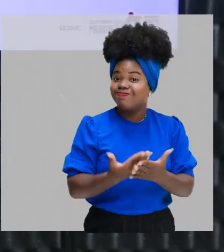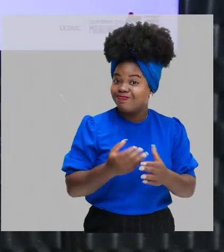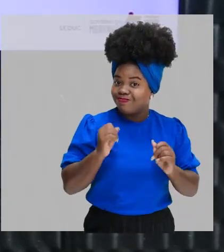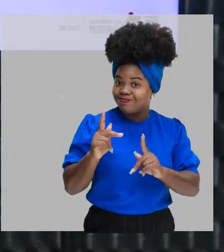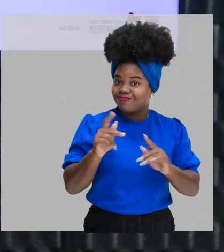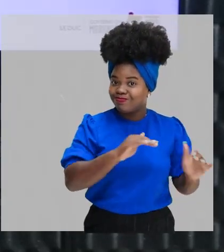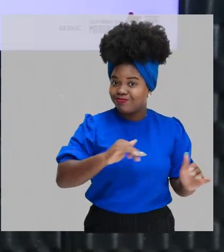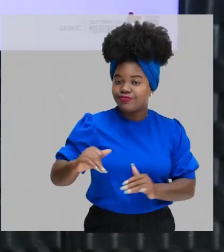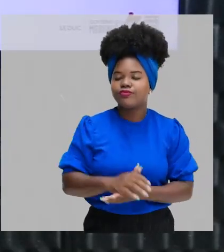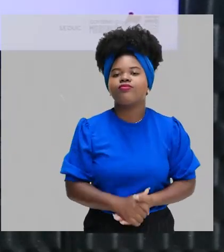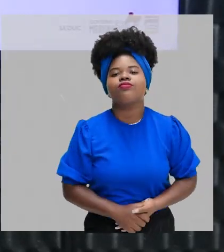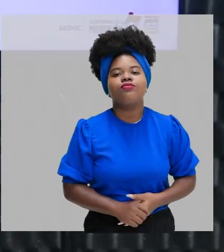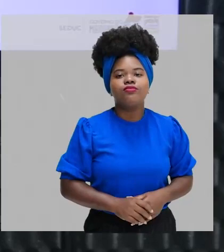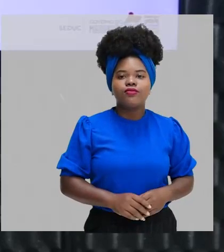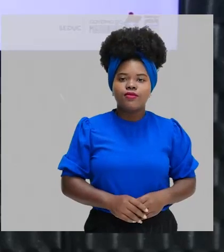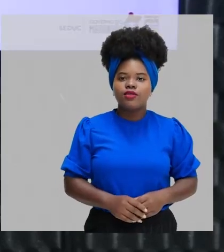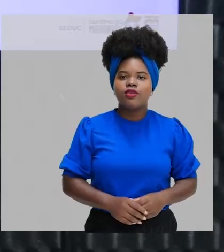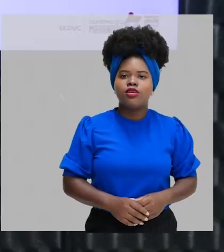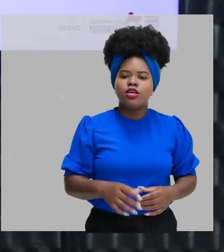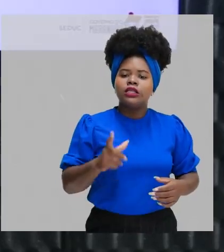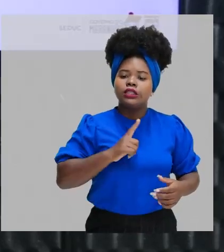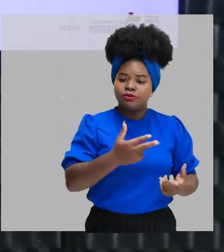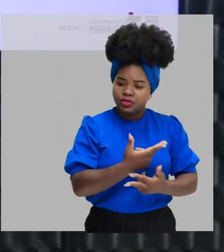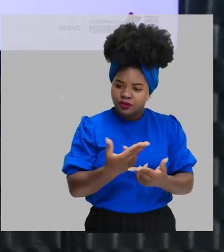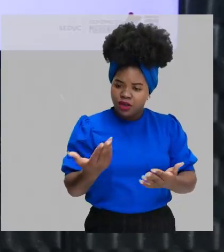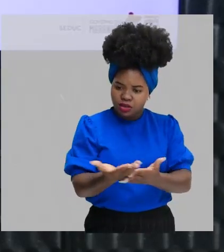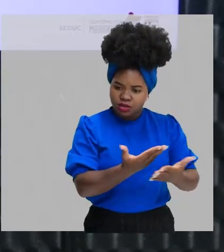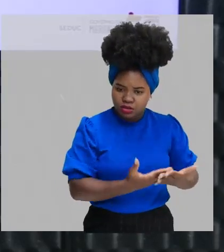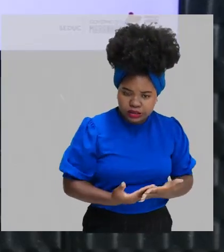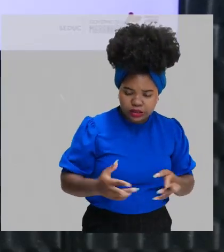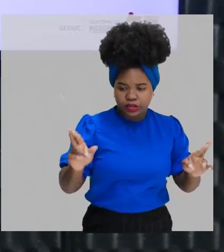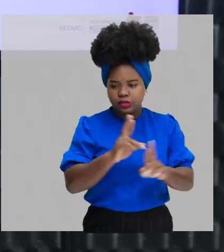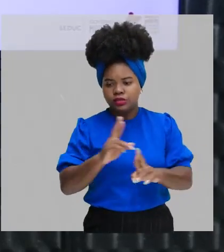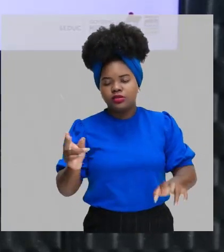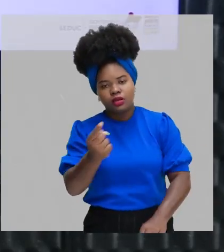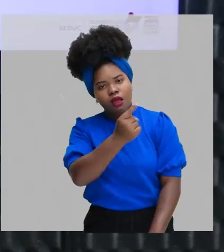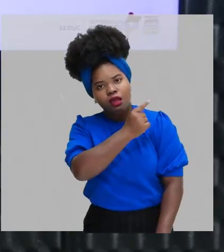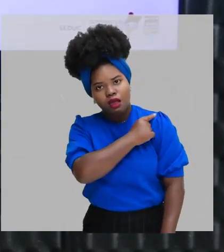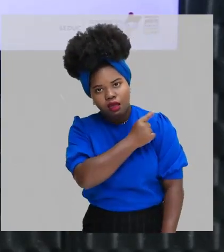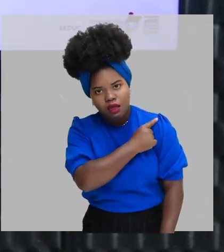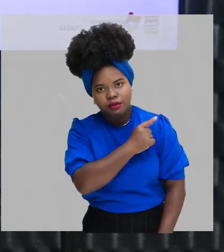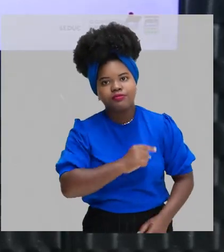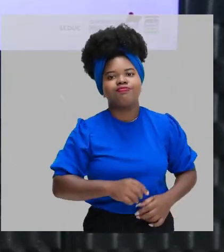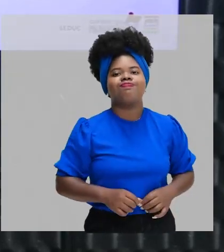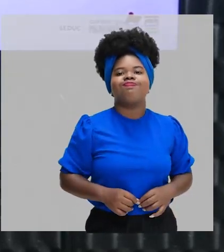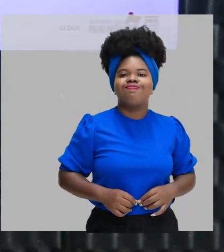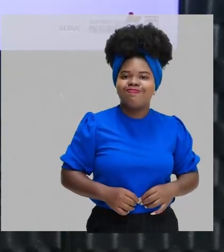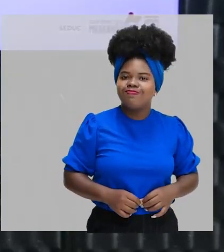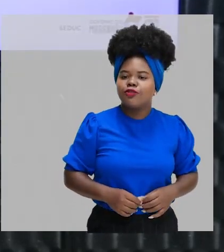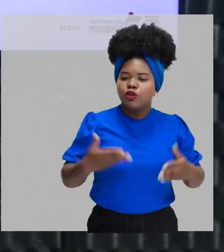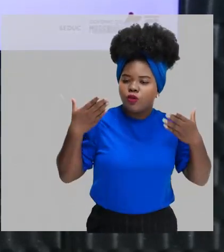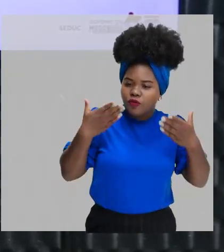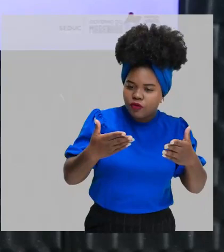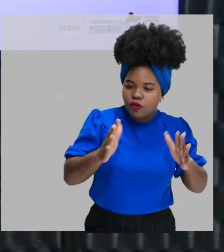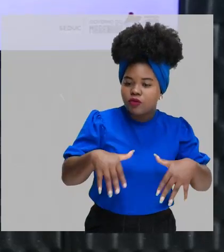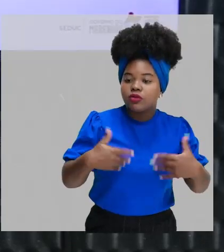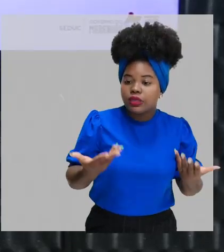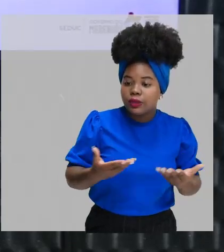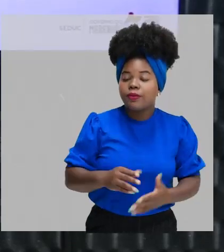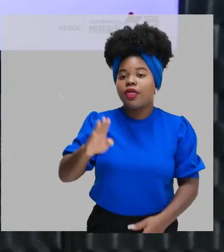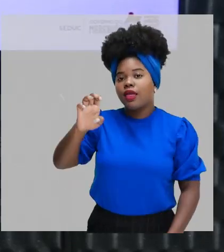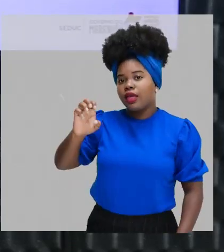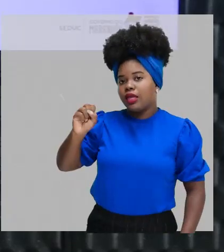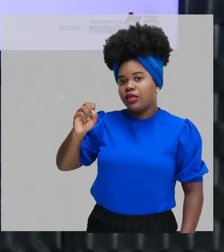de bola? Bom, turminha, estamos em uma série de aulas relacionadas ao primeiro ano do ensino médio, ok? Os